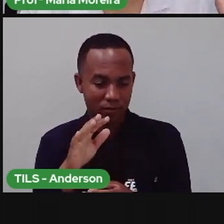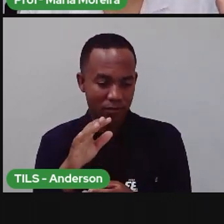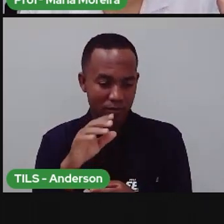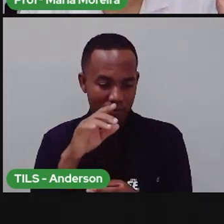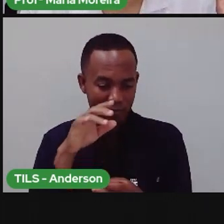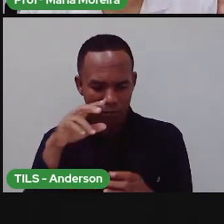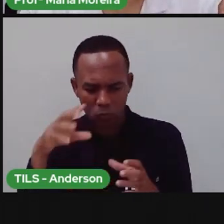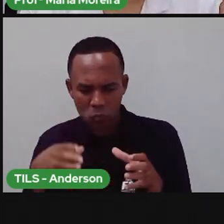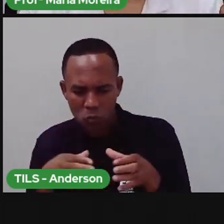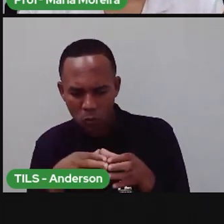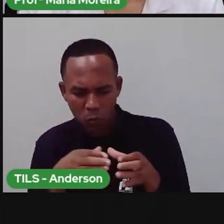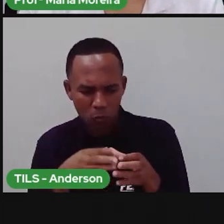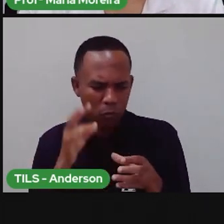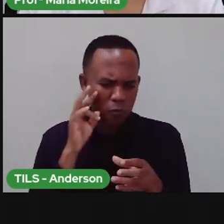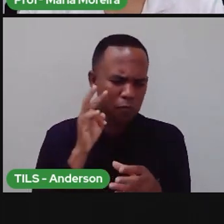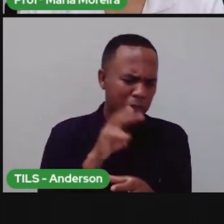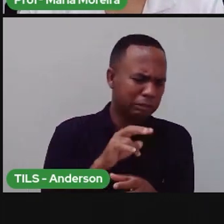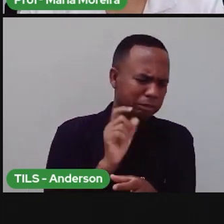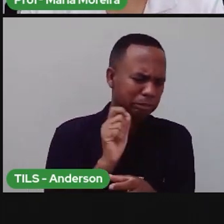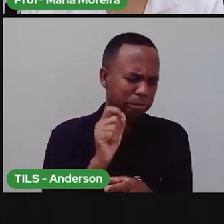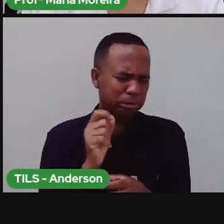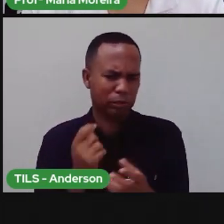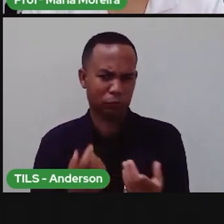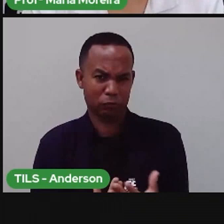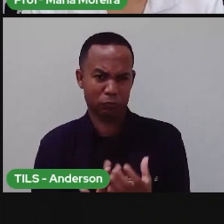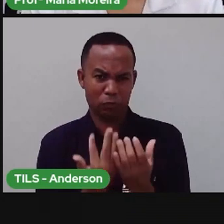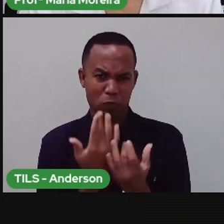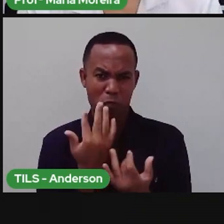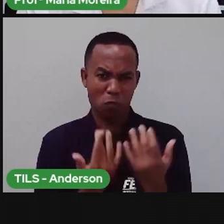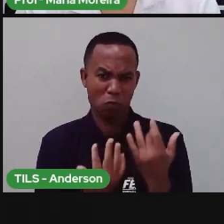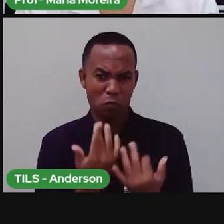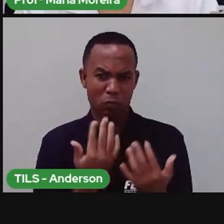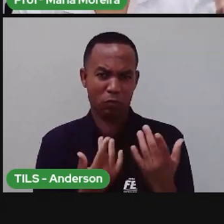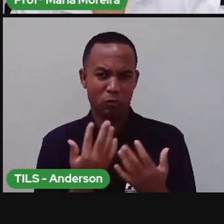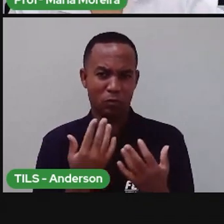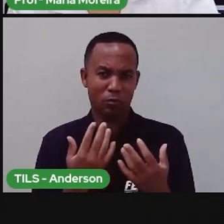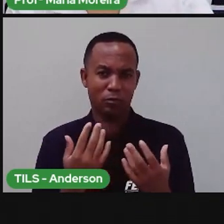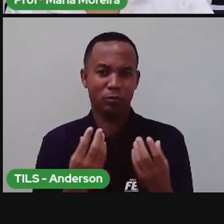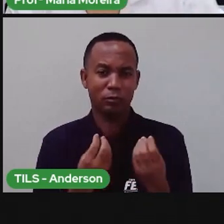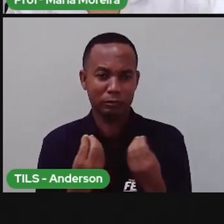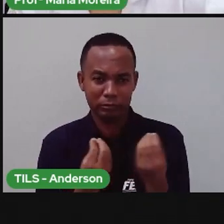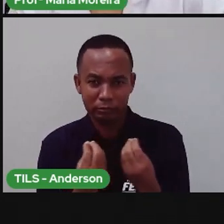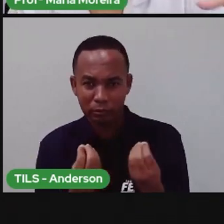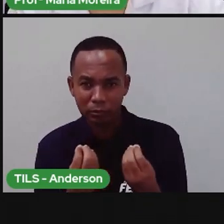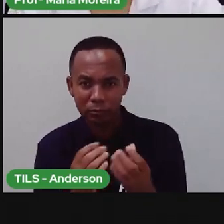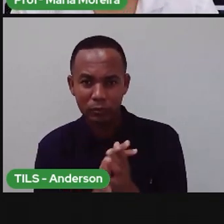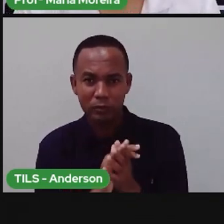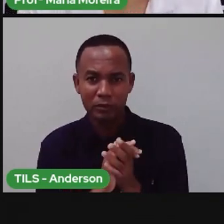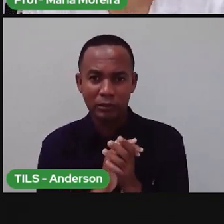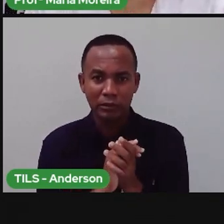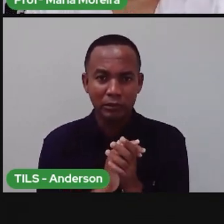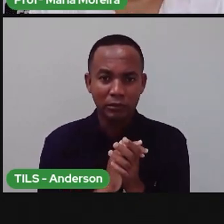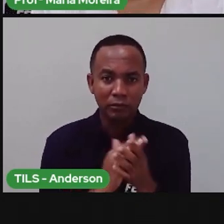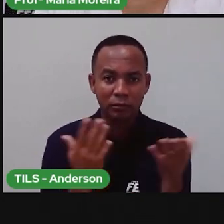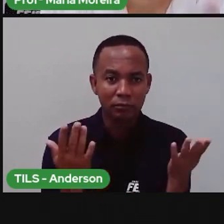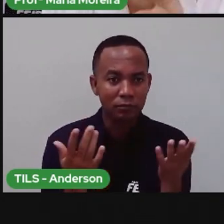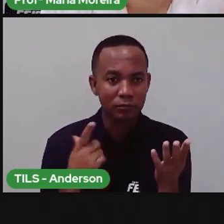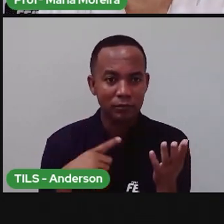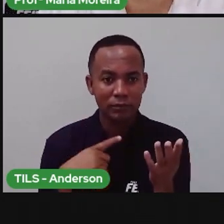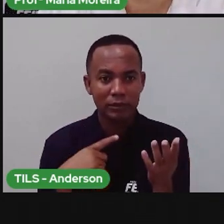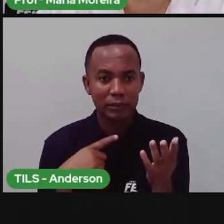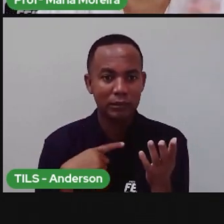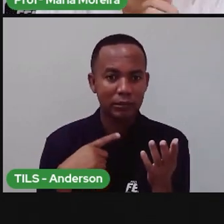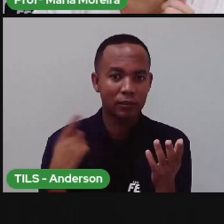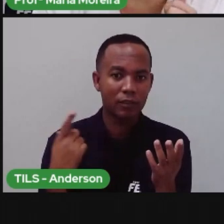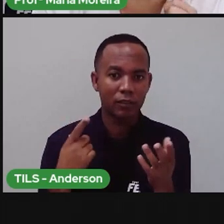dizendo que são pessoas, né? Mas, tecnicamente, seriam o quê? Extraterrestres. Quem são essas pessoas? Será que elas existem? Vamos